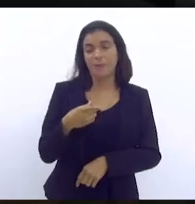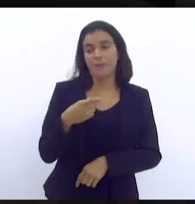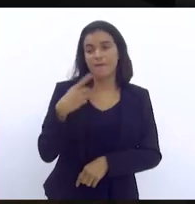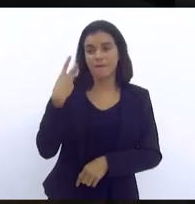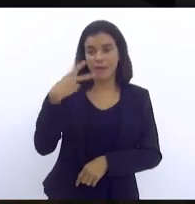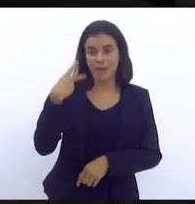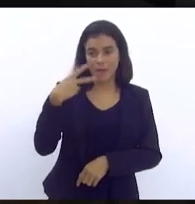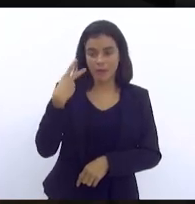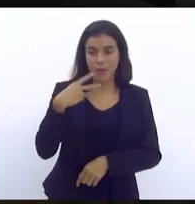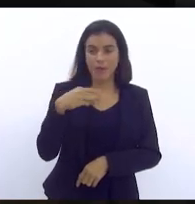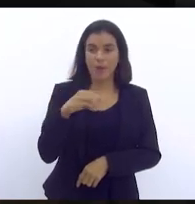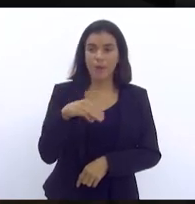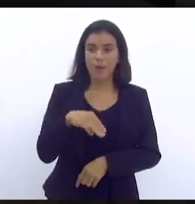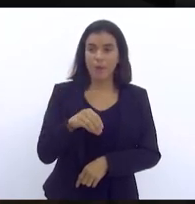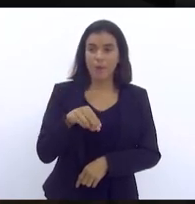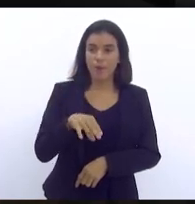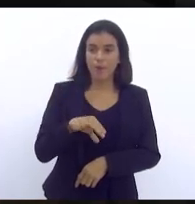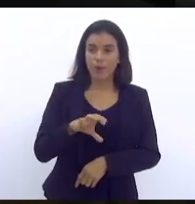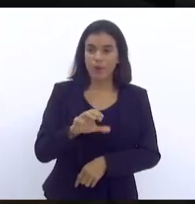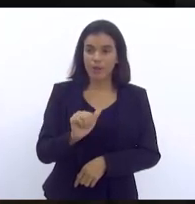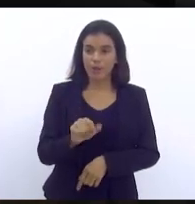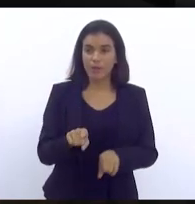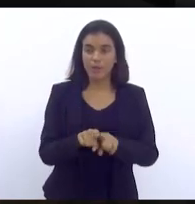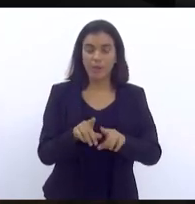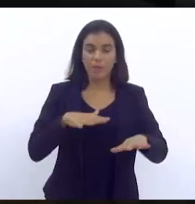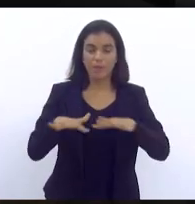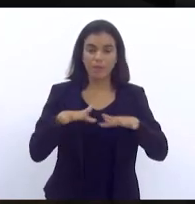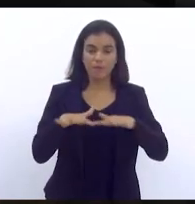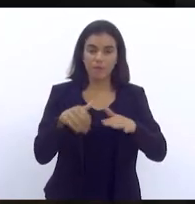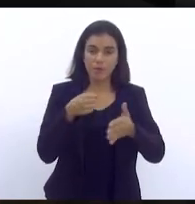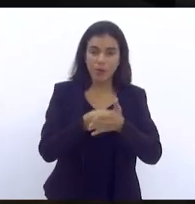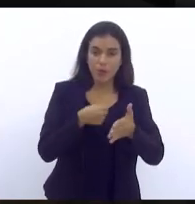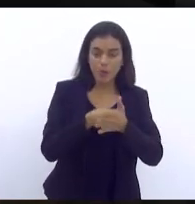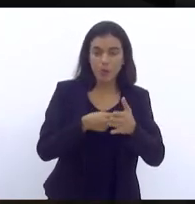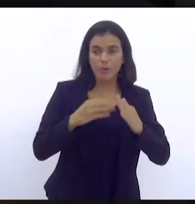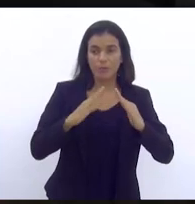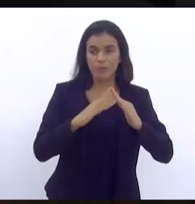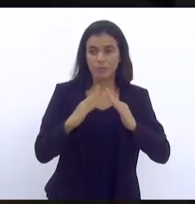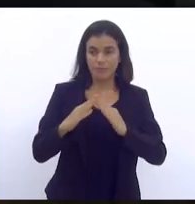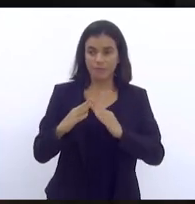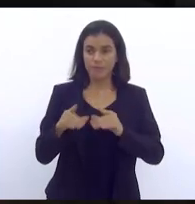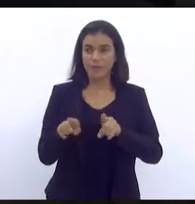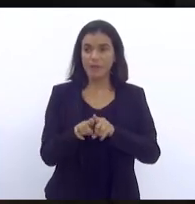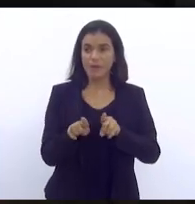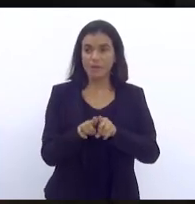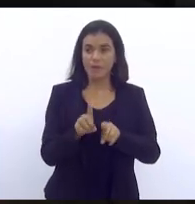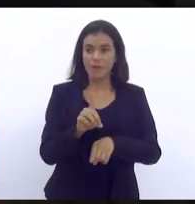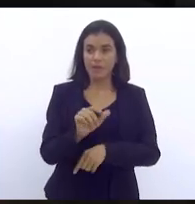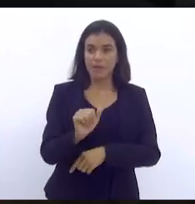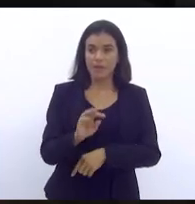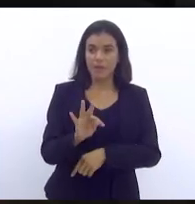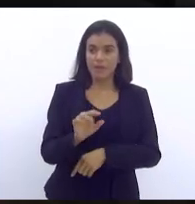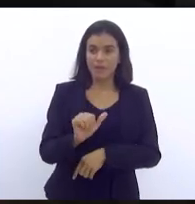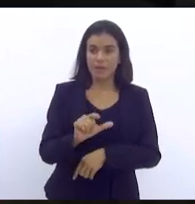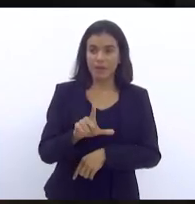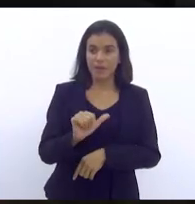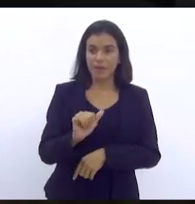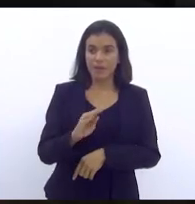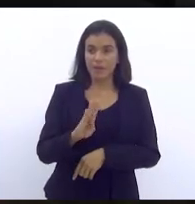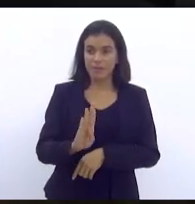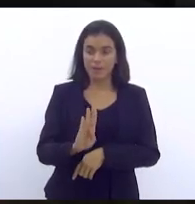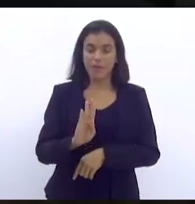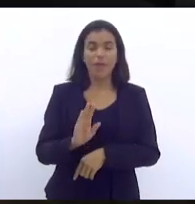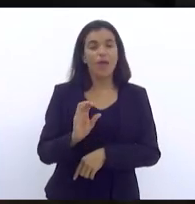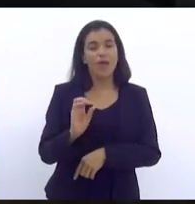Cunha também do movimento Nacional de luta pela moradia o Men lem e o datalab da é uma